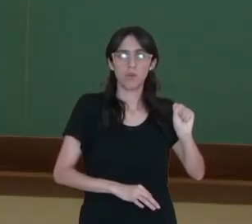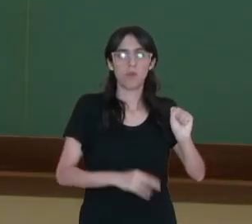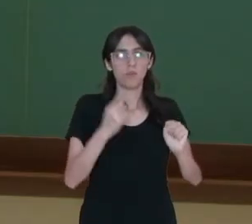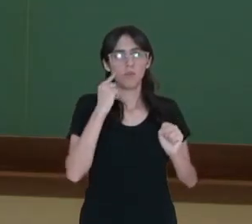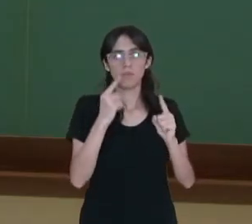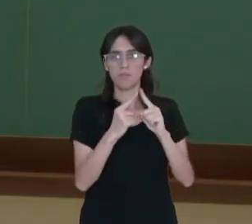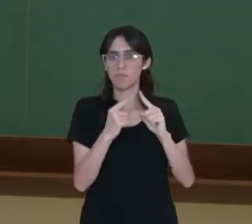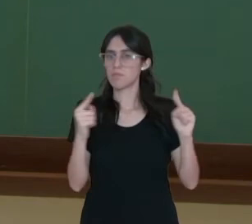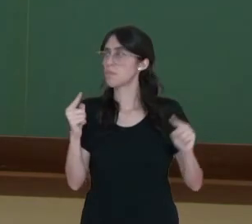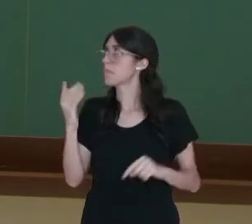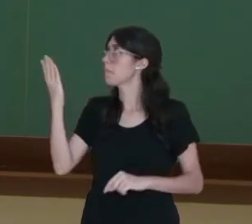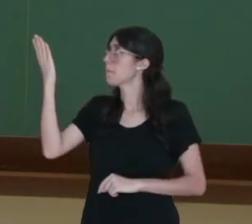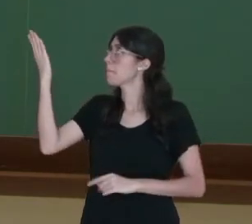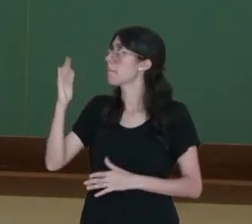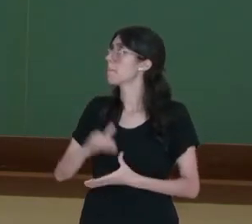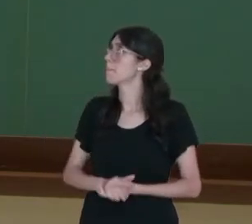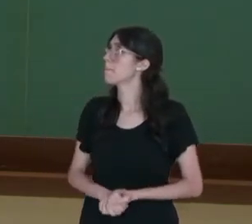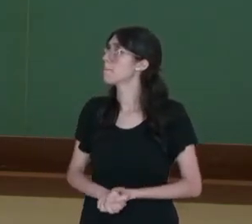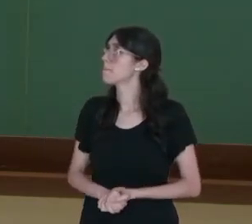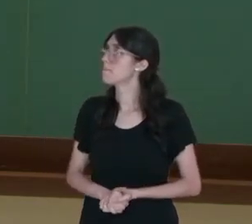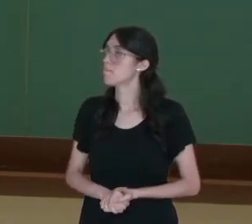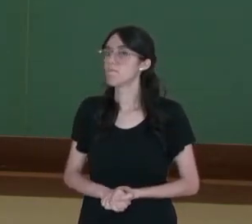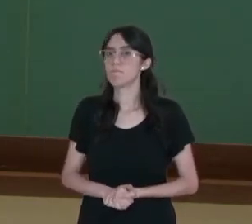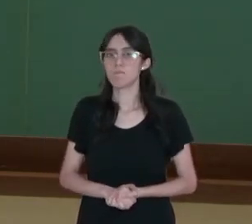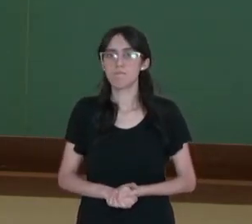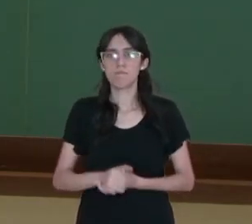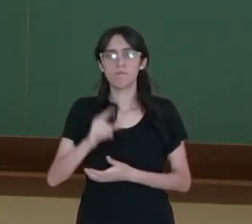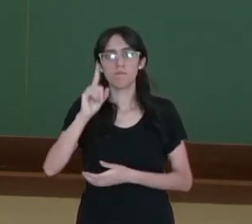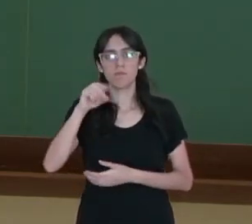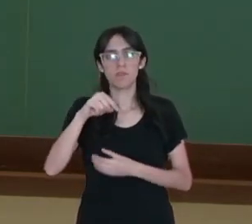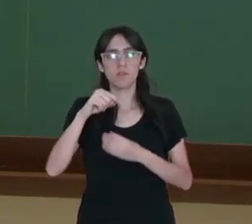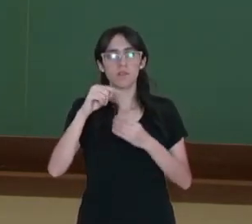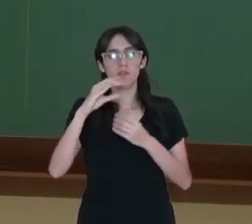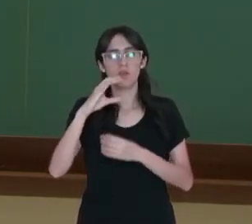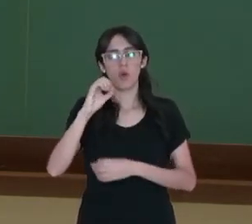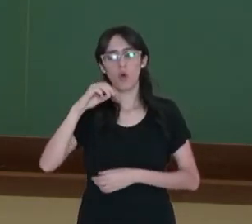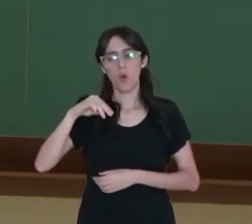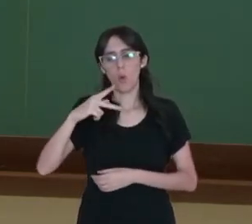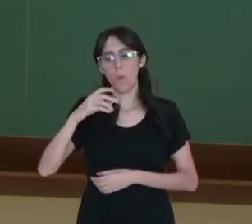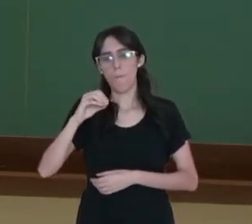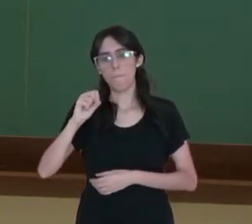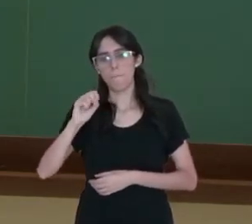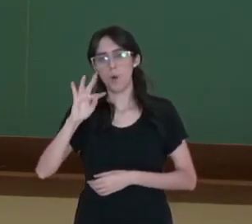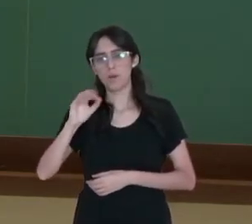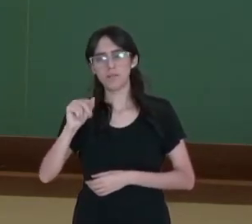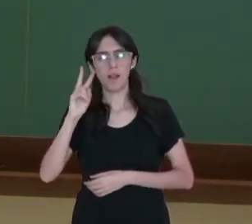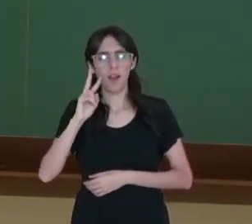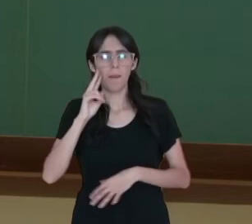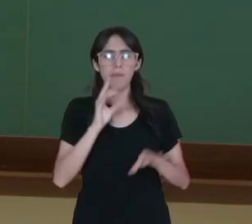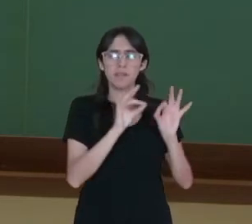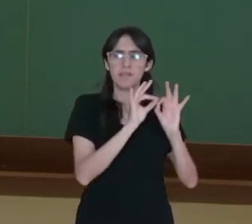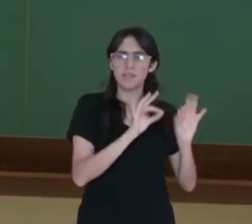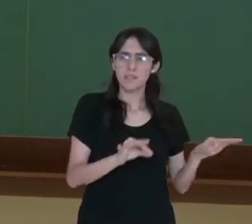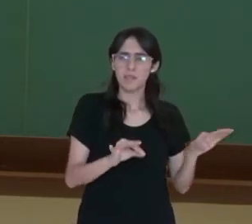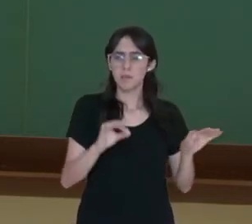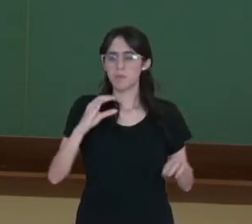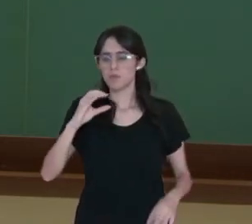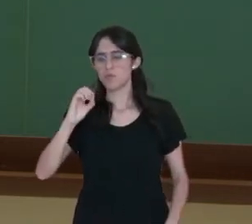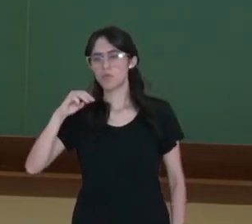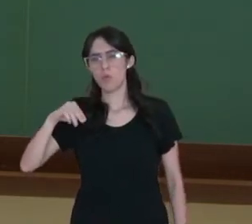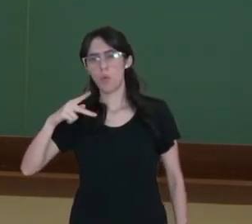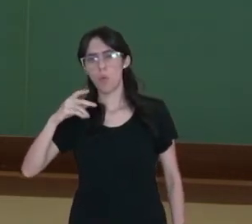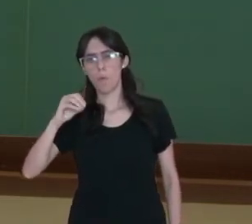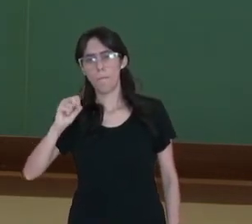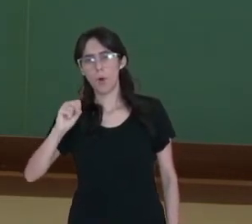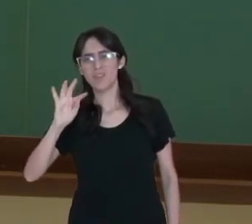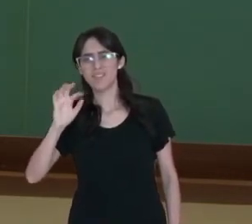oxigênio, que formam o óxido de magnésio, que é uma substância composta. Lembram desses termos, substância simples e substância composta? Então, substância